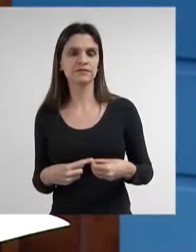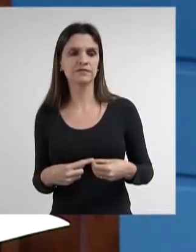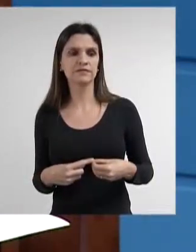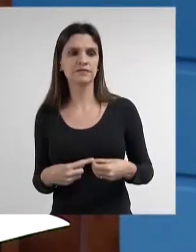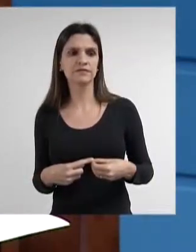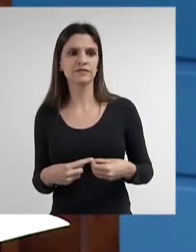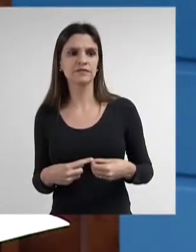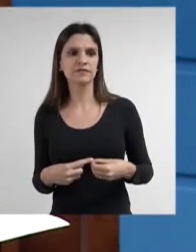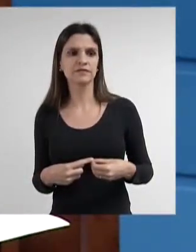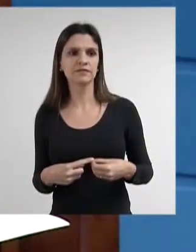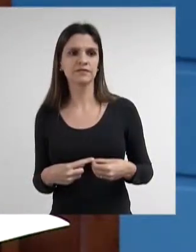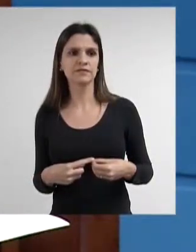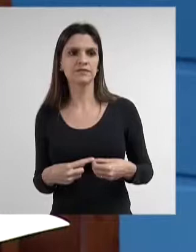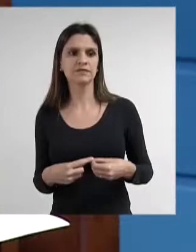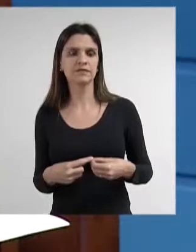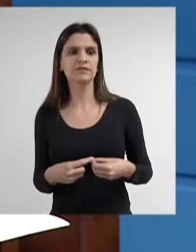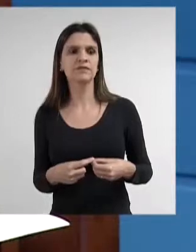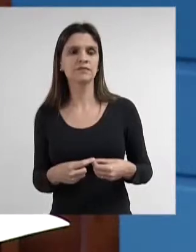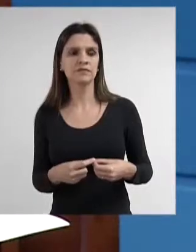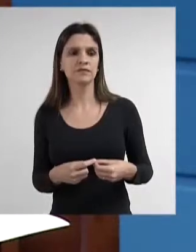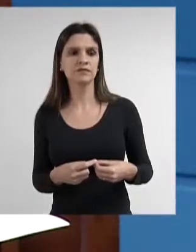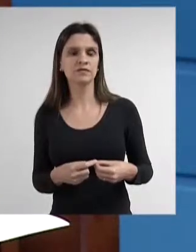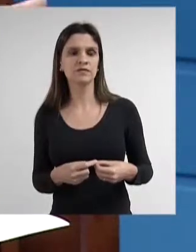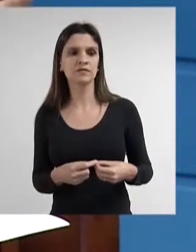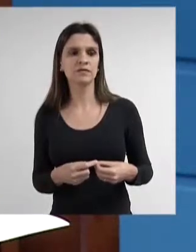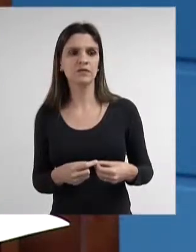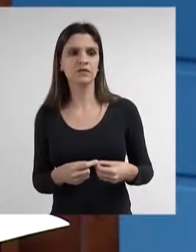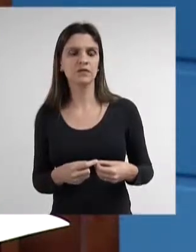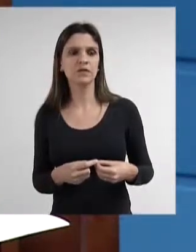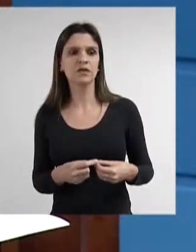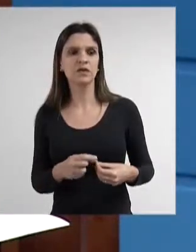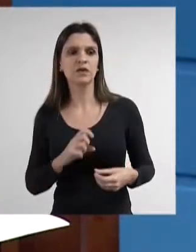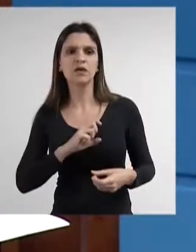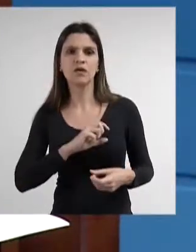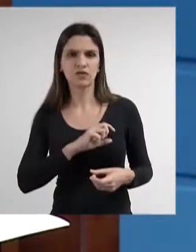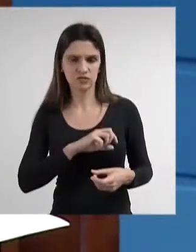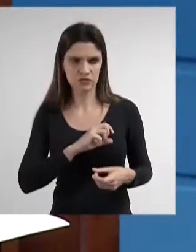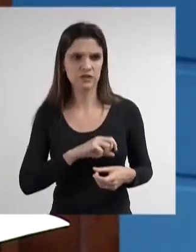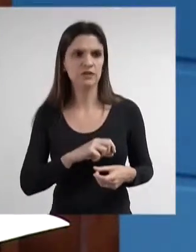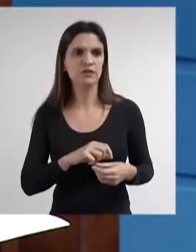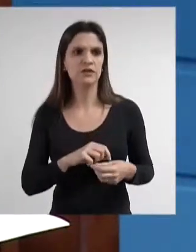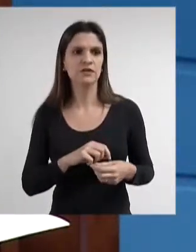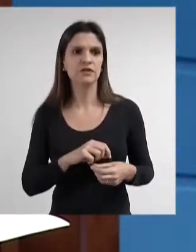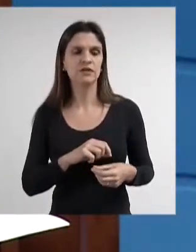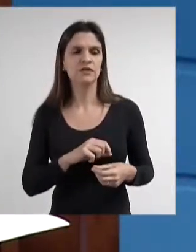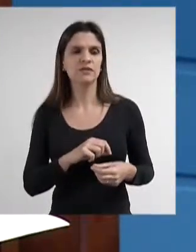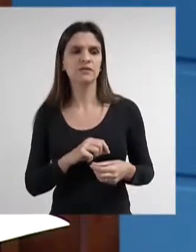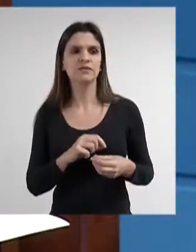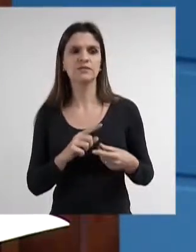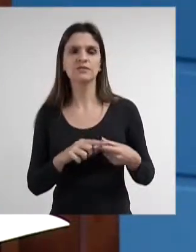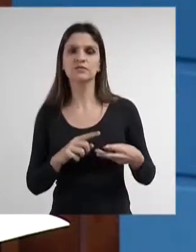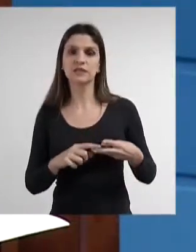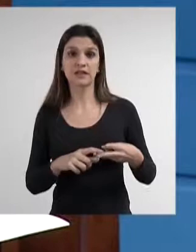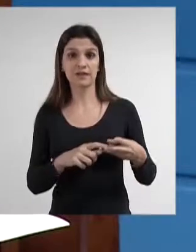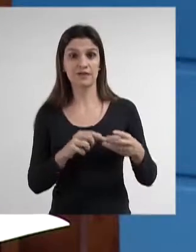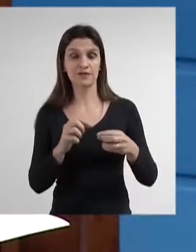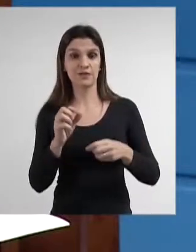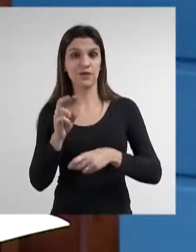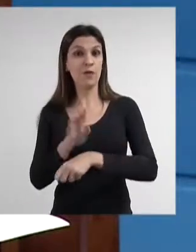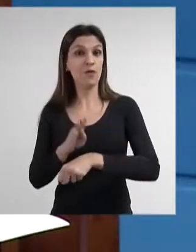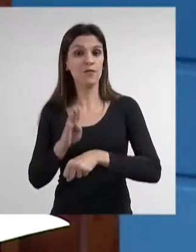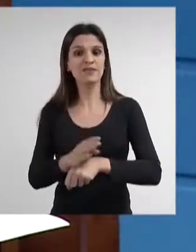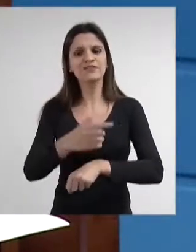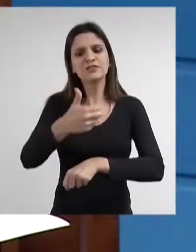uma renda familiar de R$ 5.000, R$ 6.000 e recebe o Vale Renda de R$ 180, pode